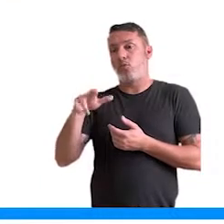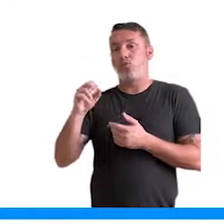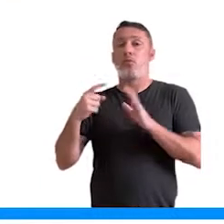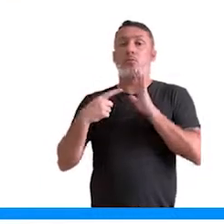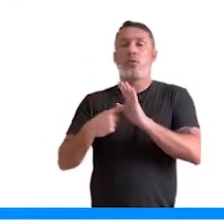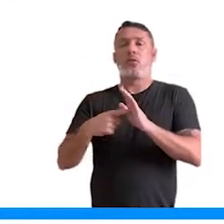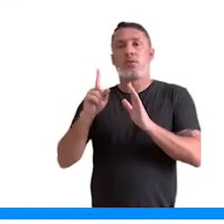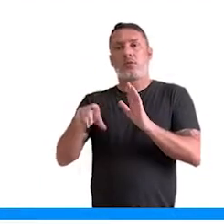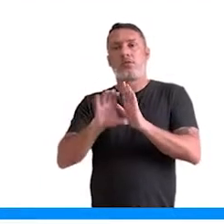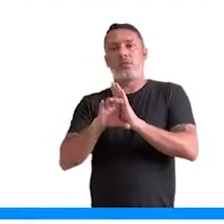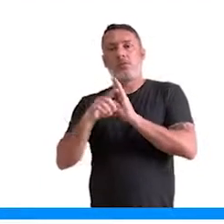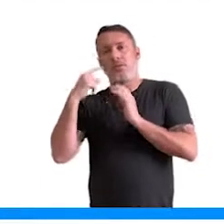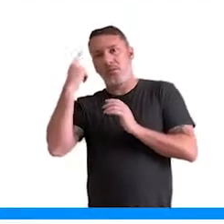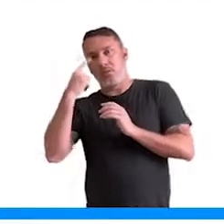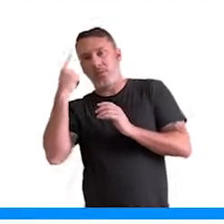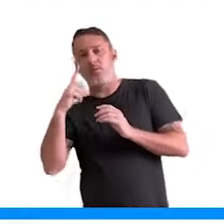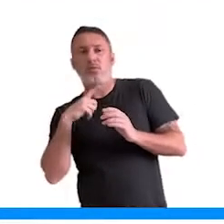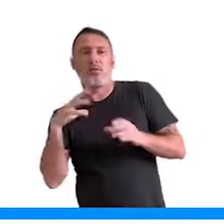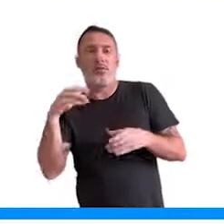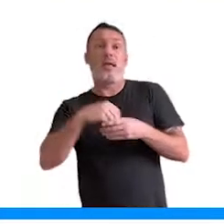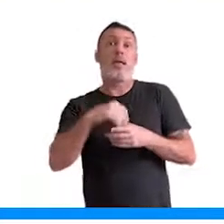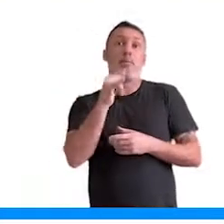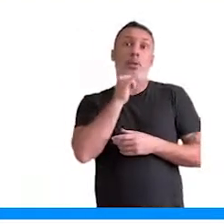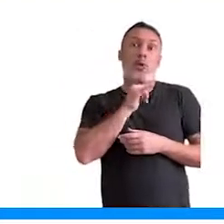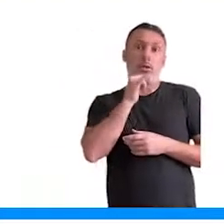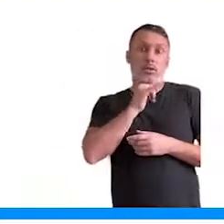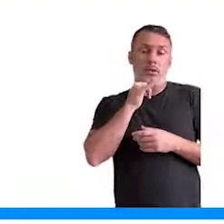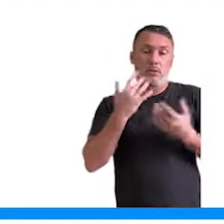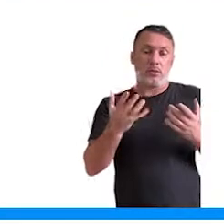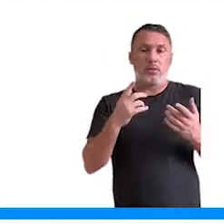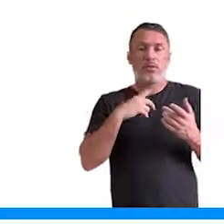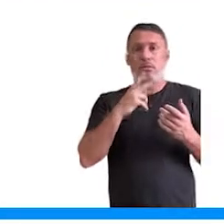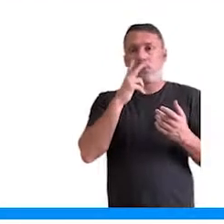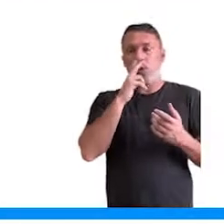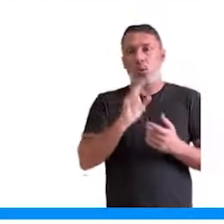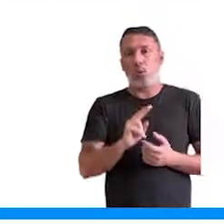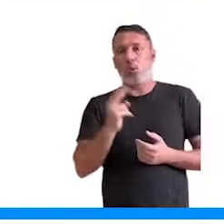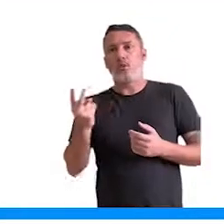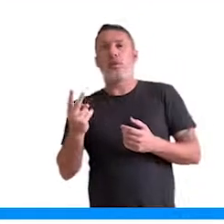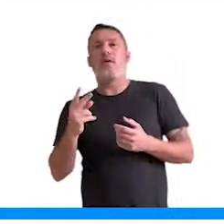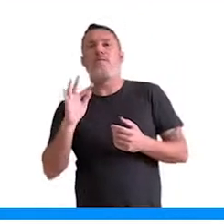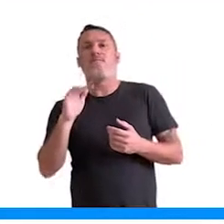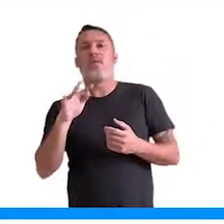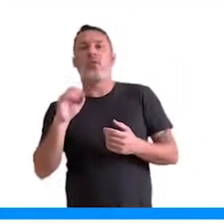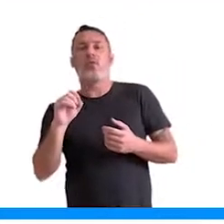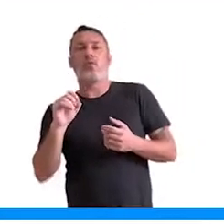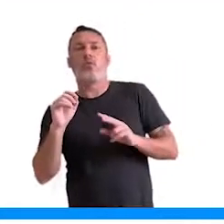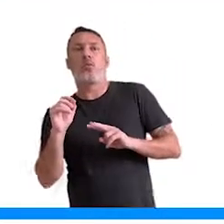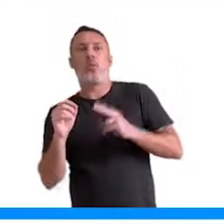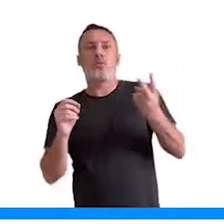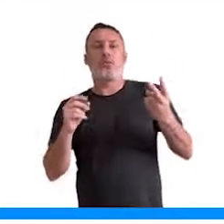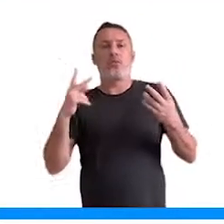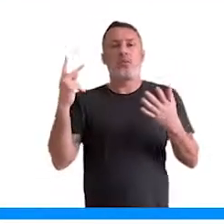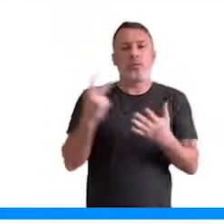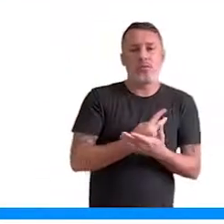para expressar conceitos que são hipotéticos, então hipóteses, bien? Contrários ao fato,